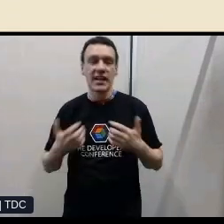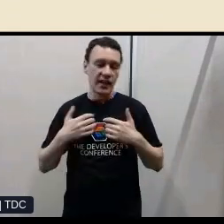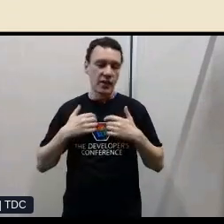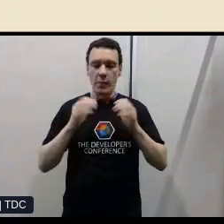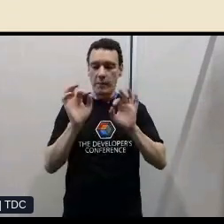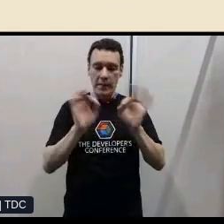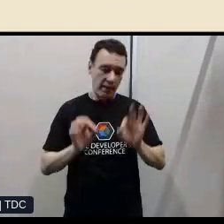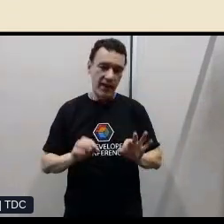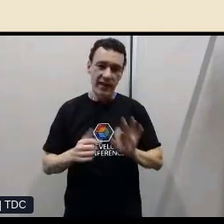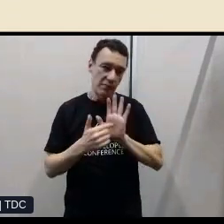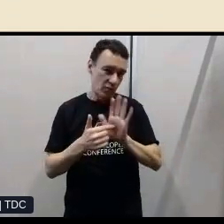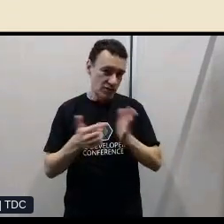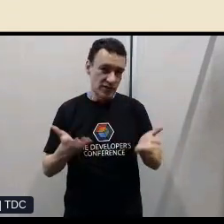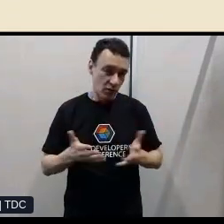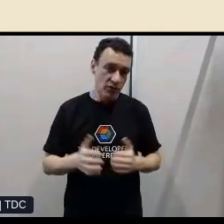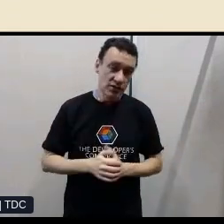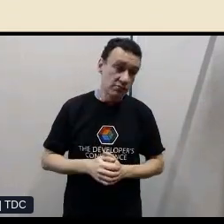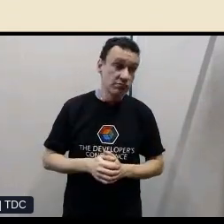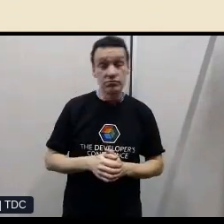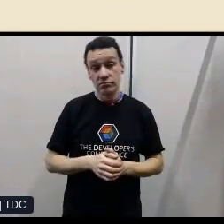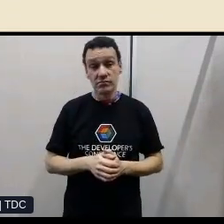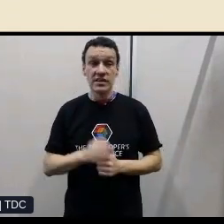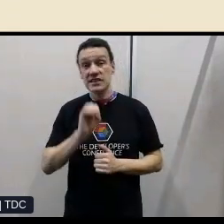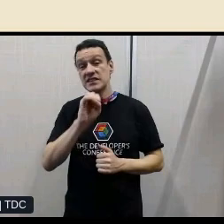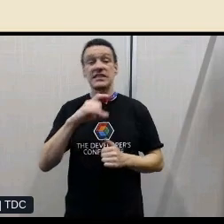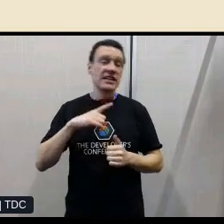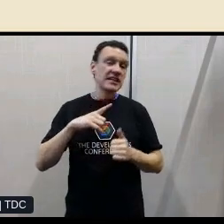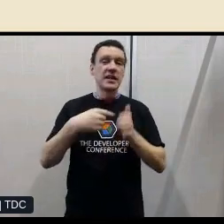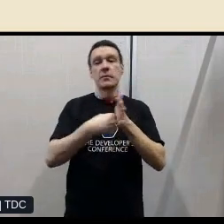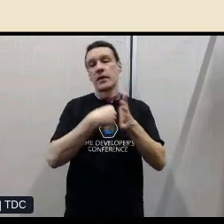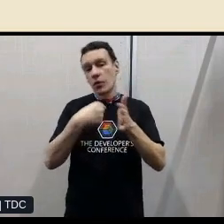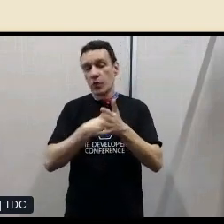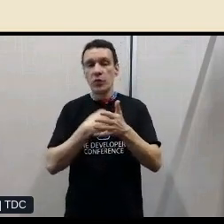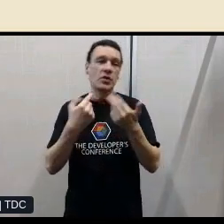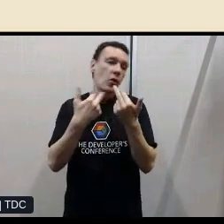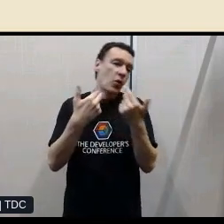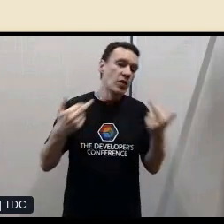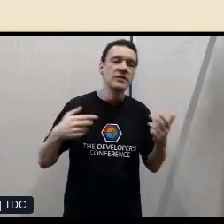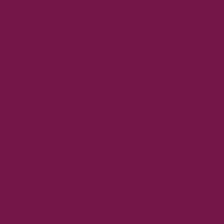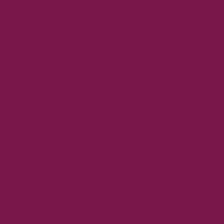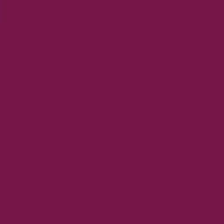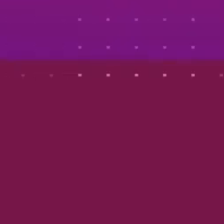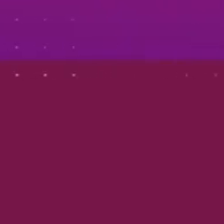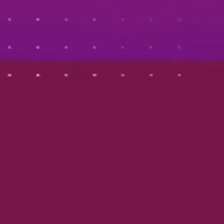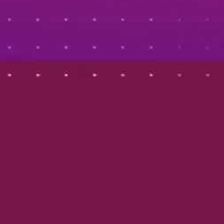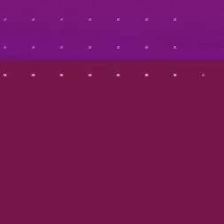para hoje. Não sei se temos alguma pergunta por aí, mas era isso.